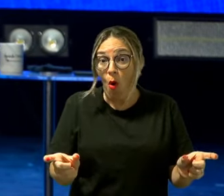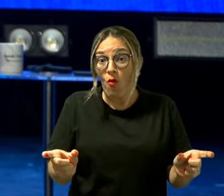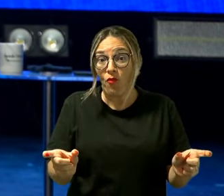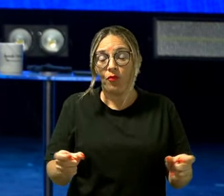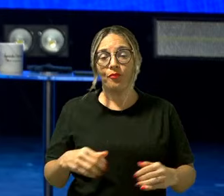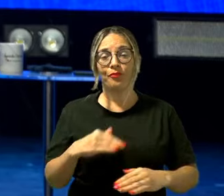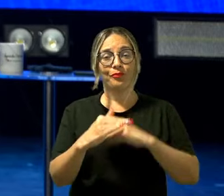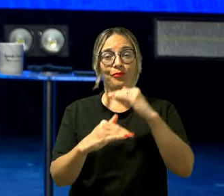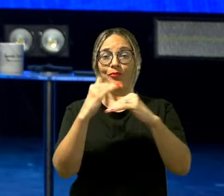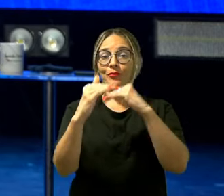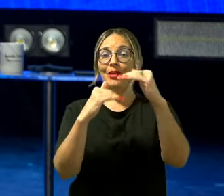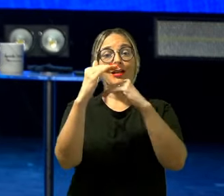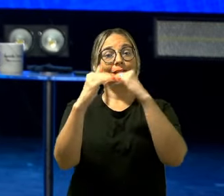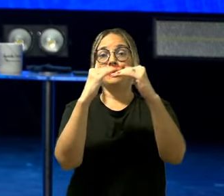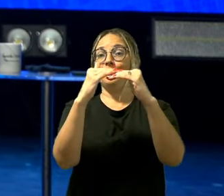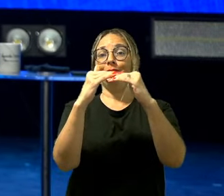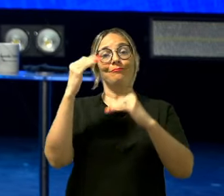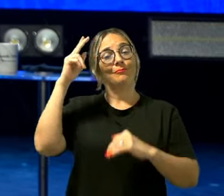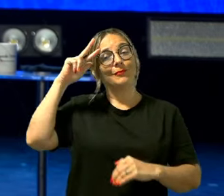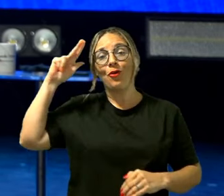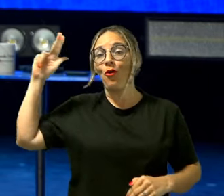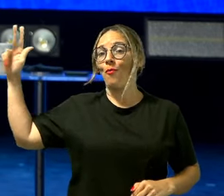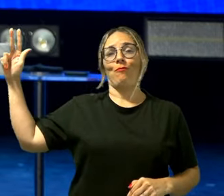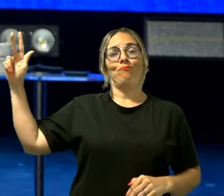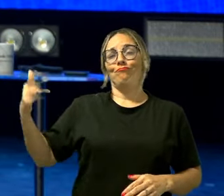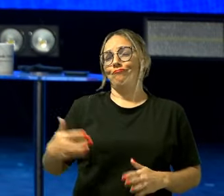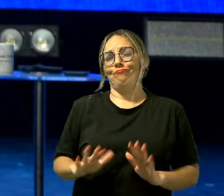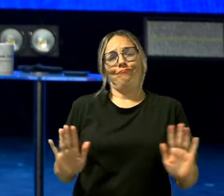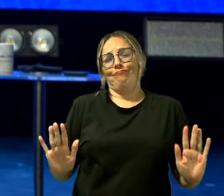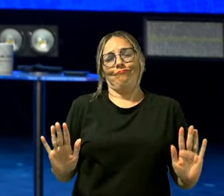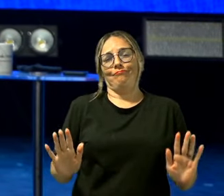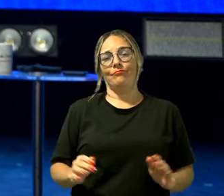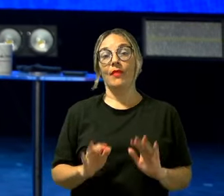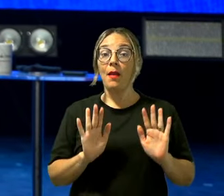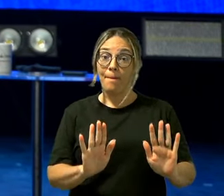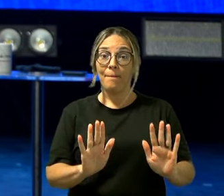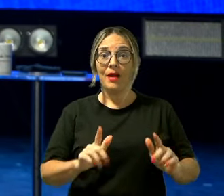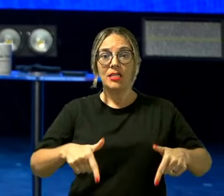mas aquilo que as ações de Faraó, elas começam a